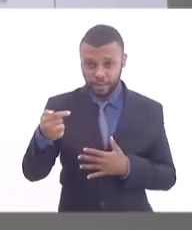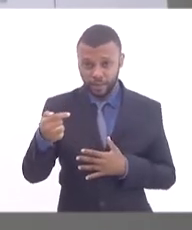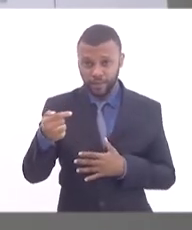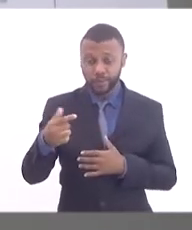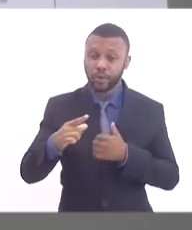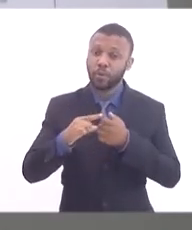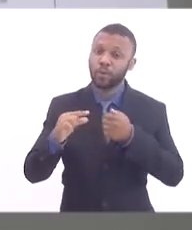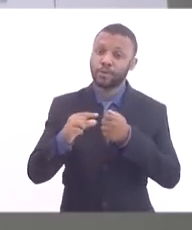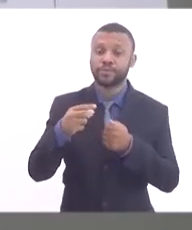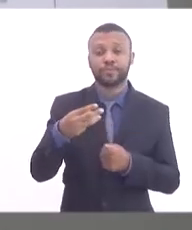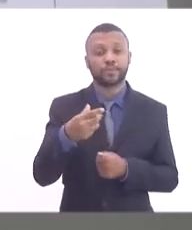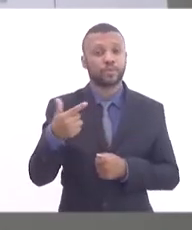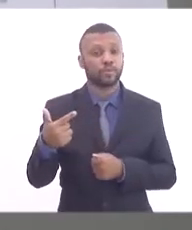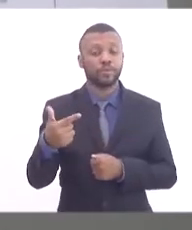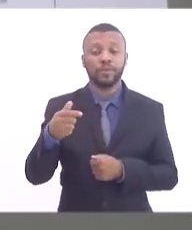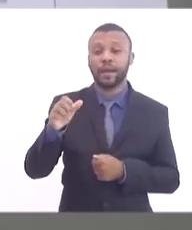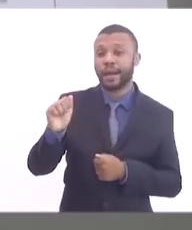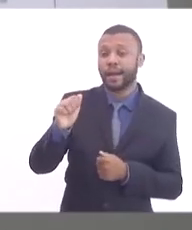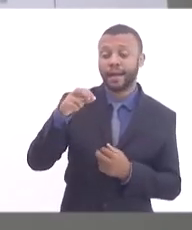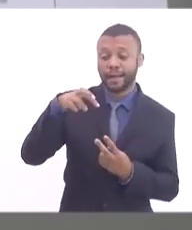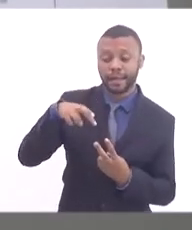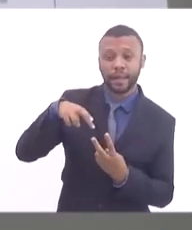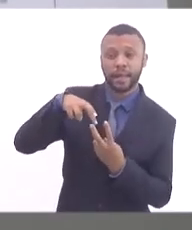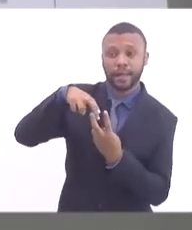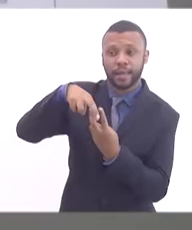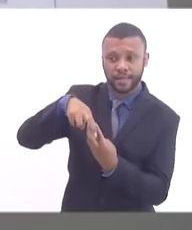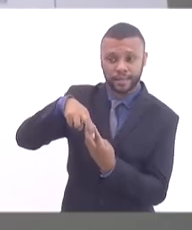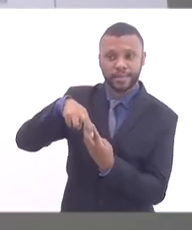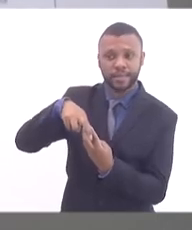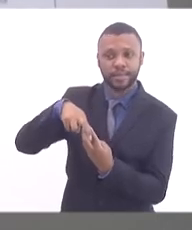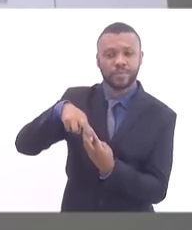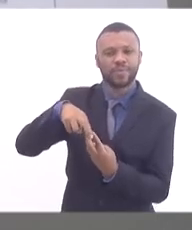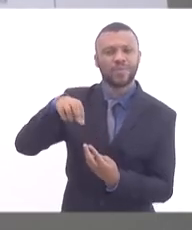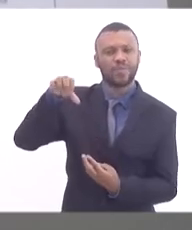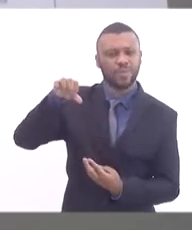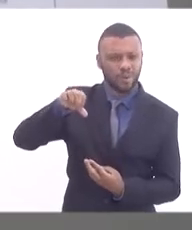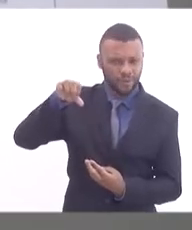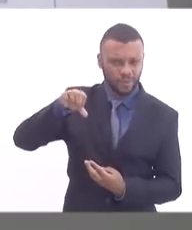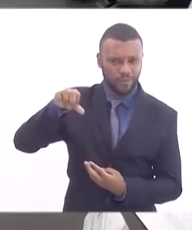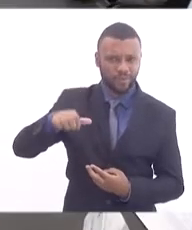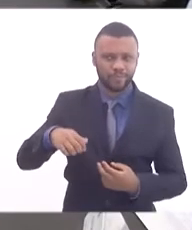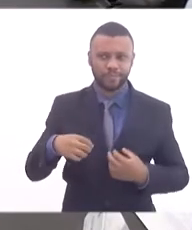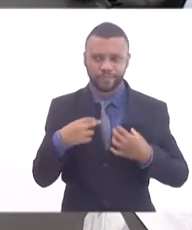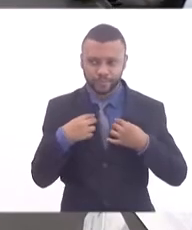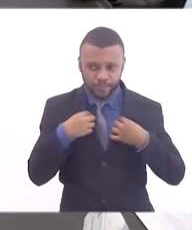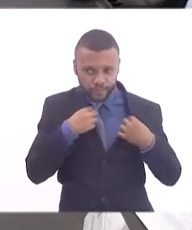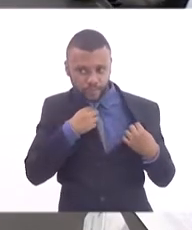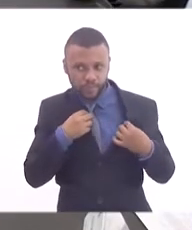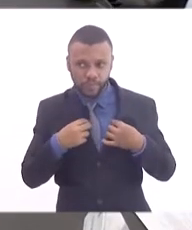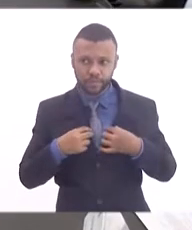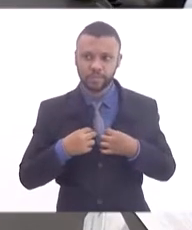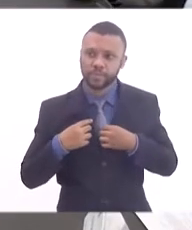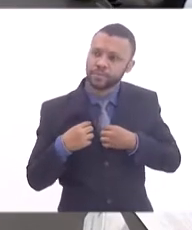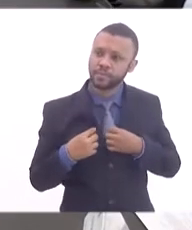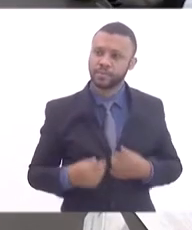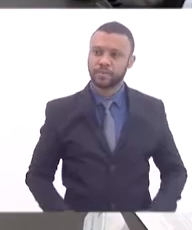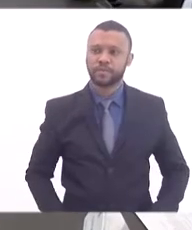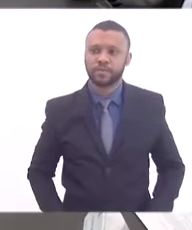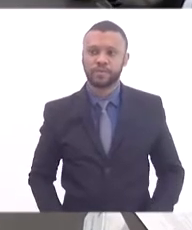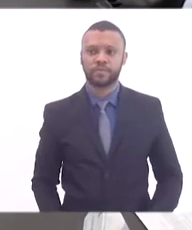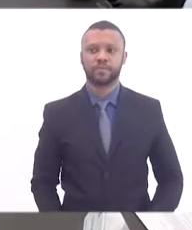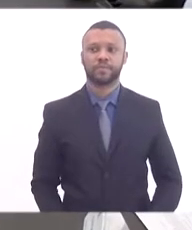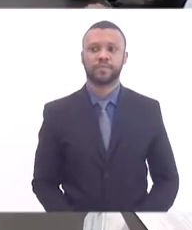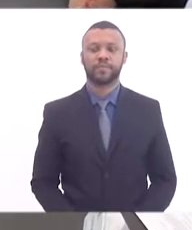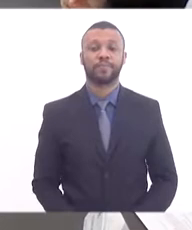32 A inciso nono do Decreto da da Leia